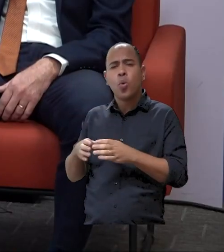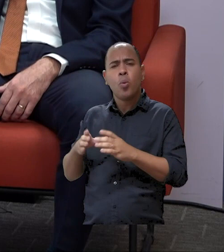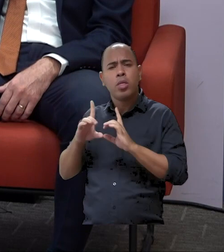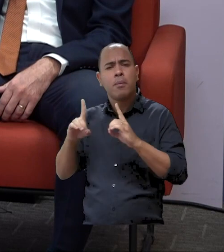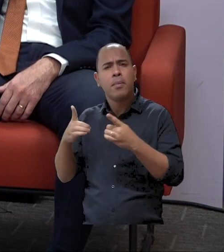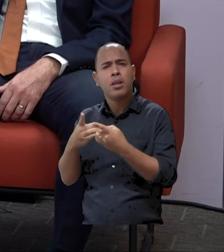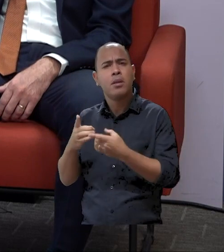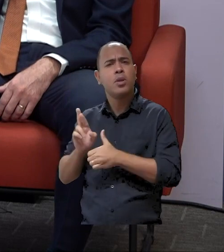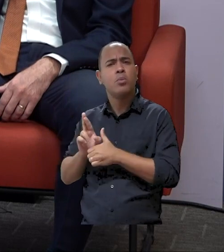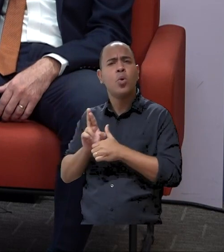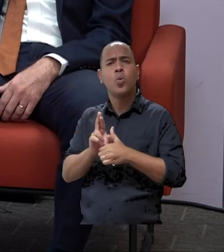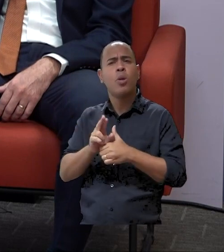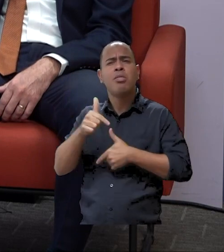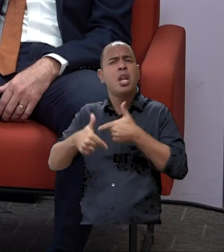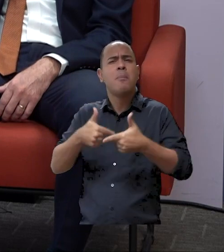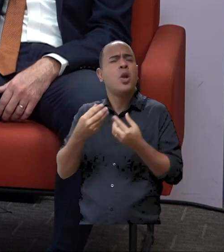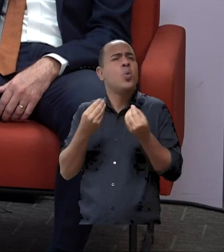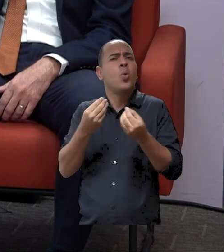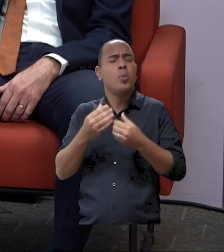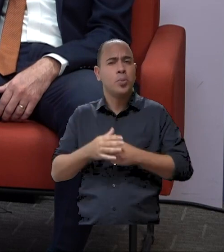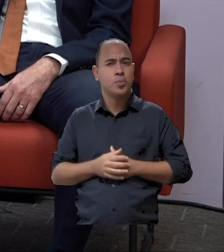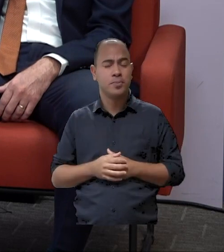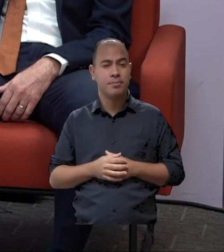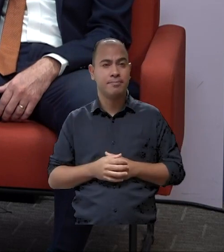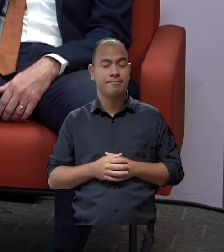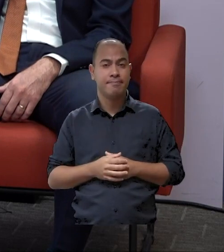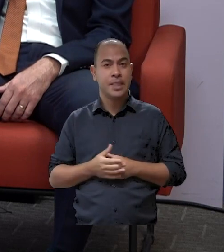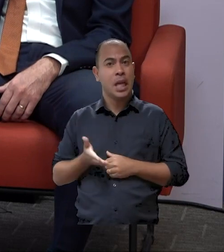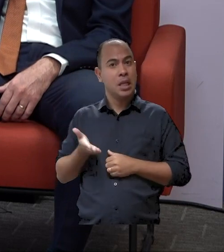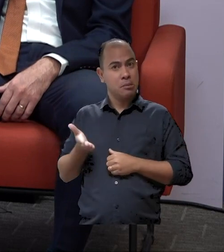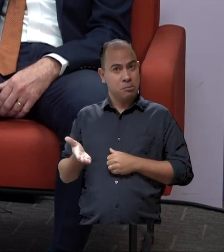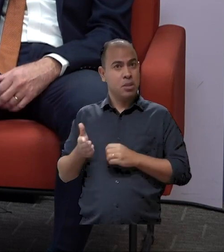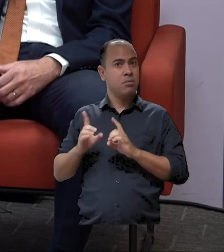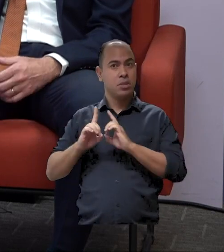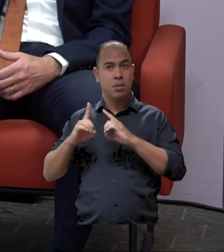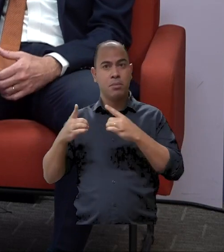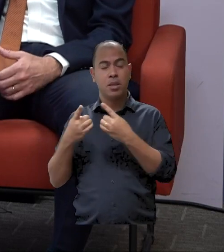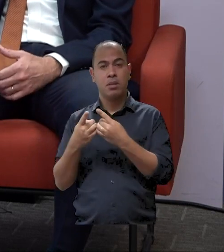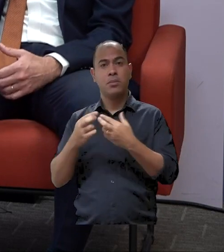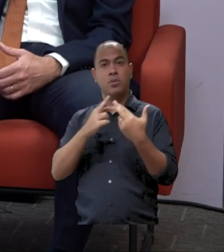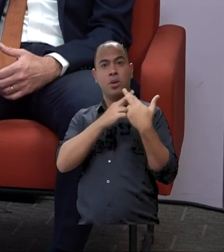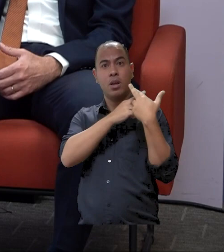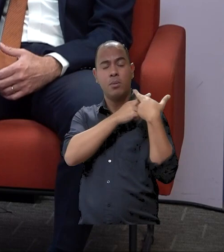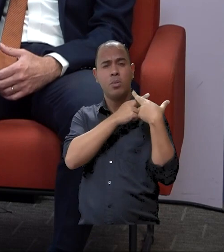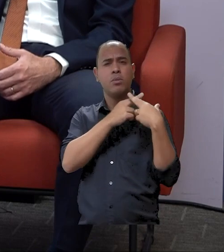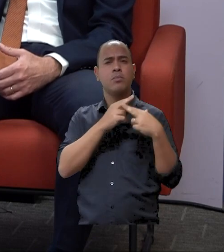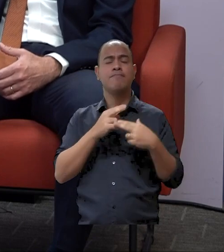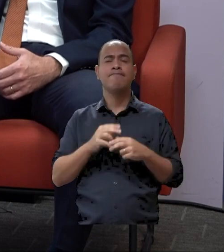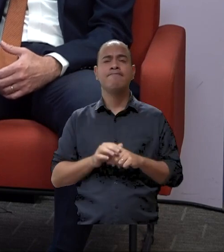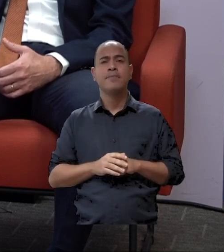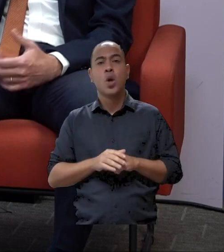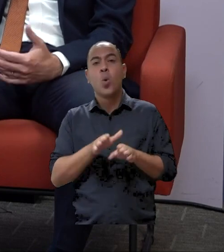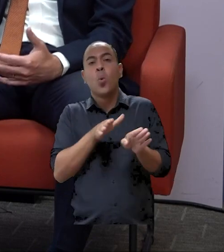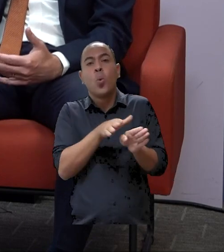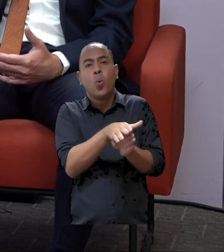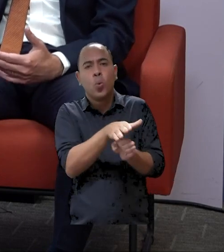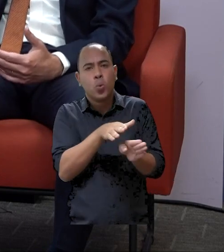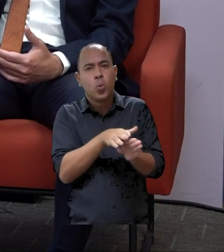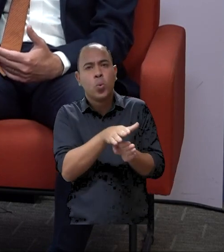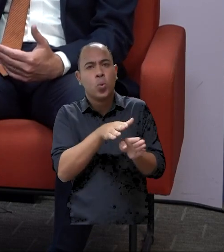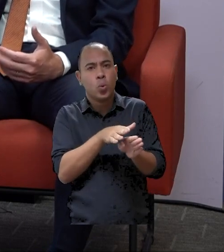então, o trabalho da Procuradoria aqui na Alego, como que o senhor definiria? A Procuradoria, ela é